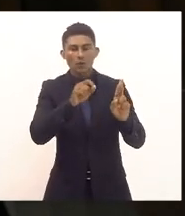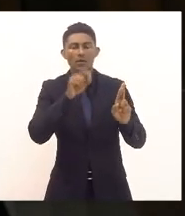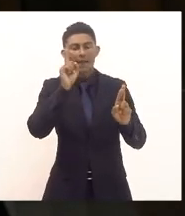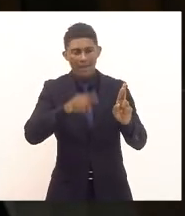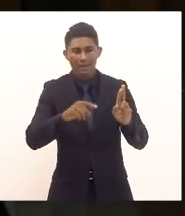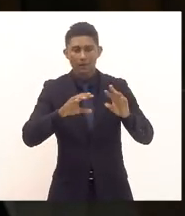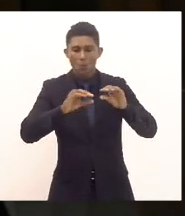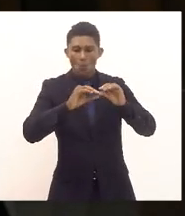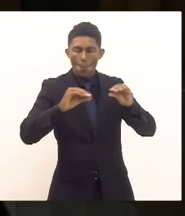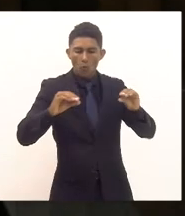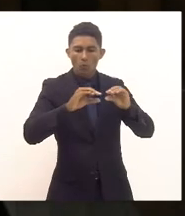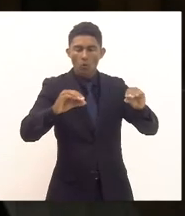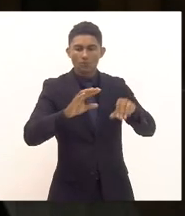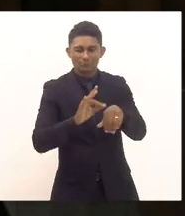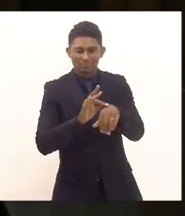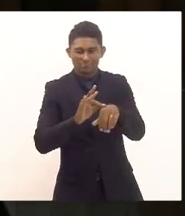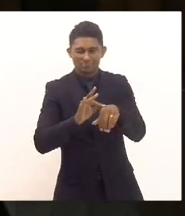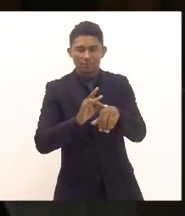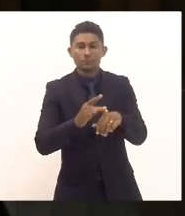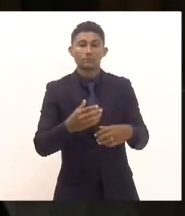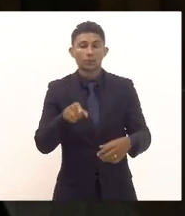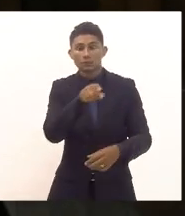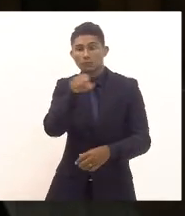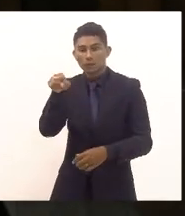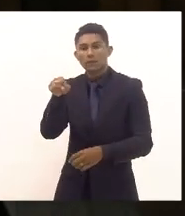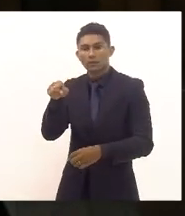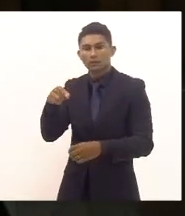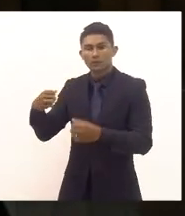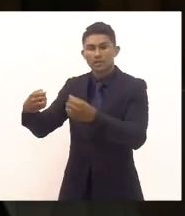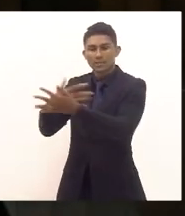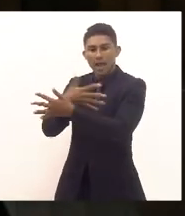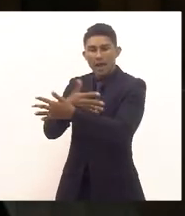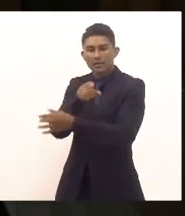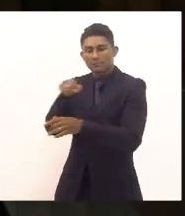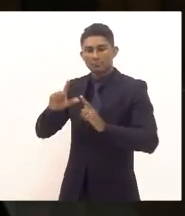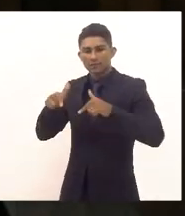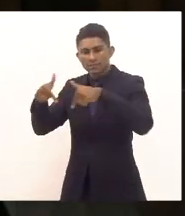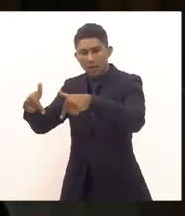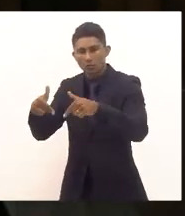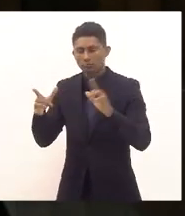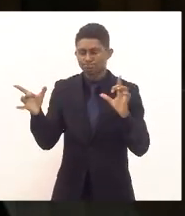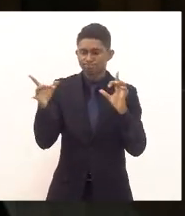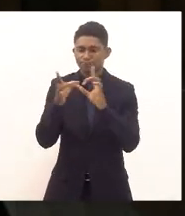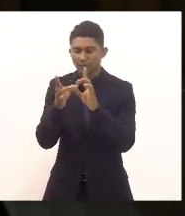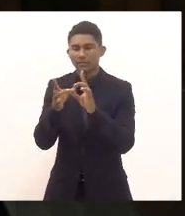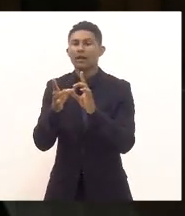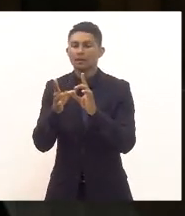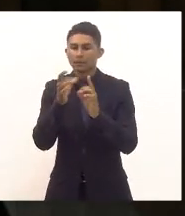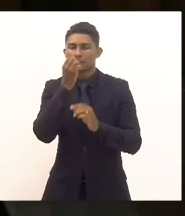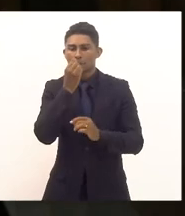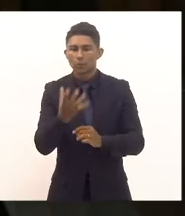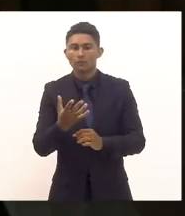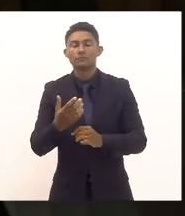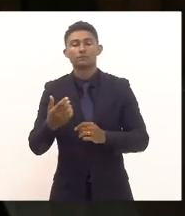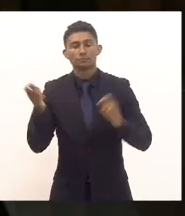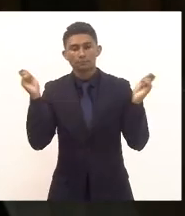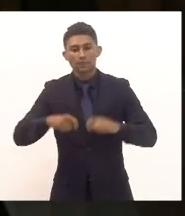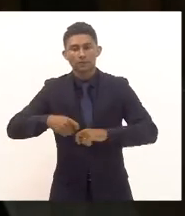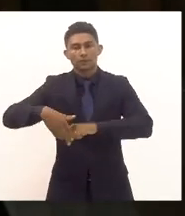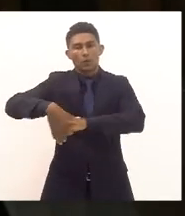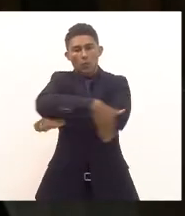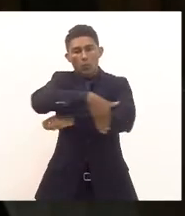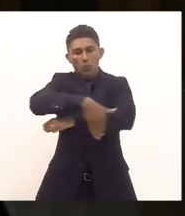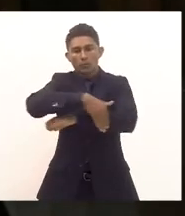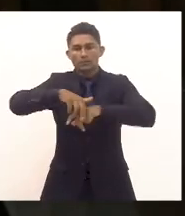asfalto e os municípios entram com aplicação esse convênio tem proporcionado asfaltar